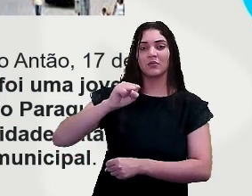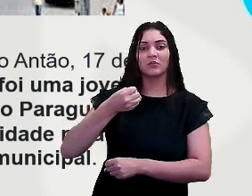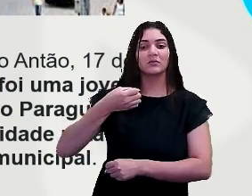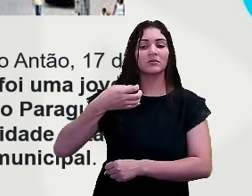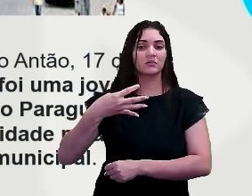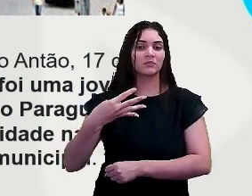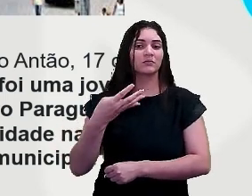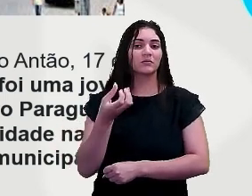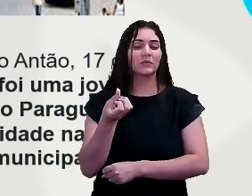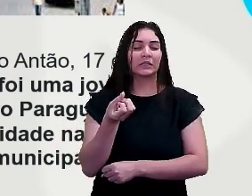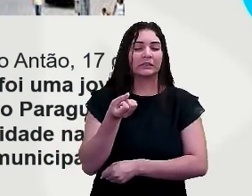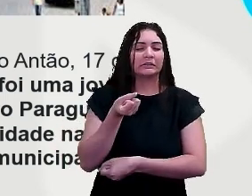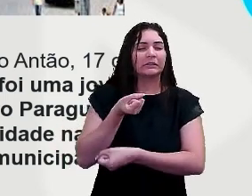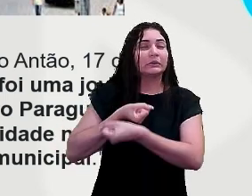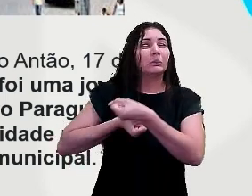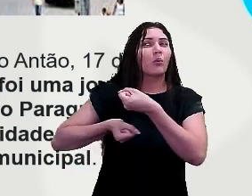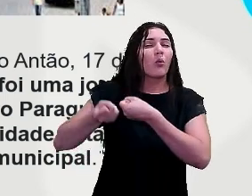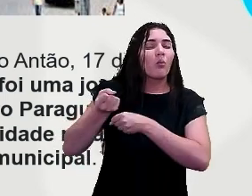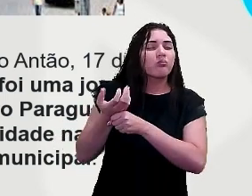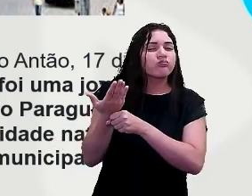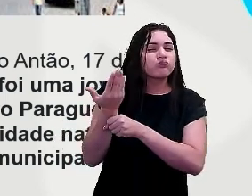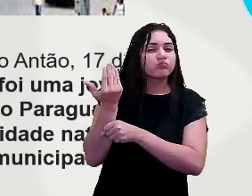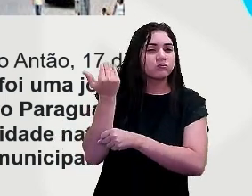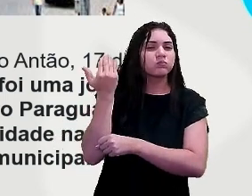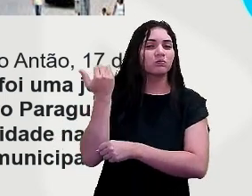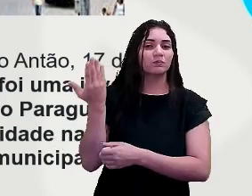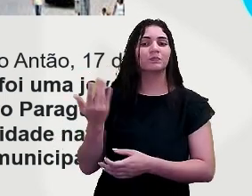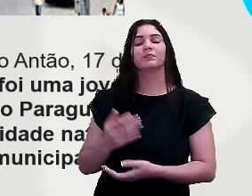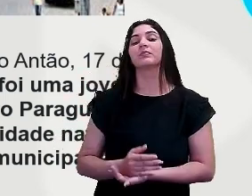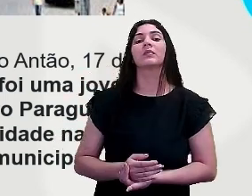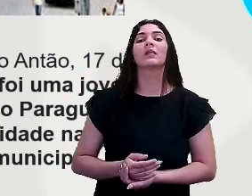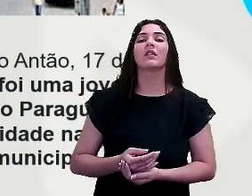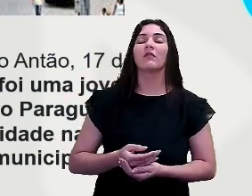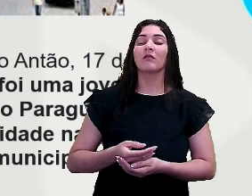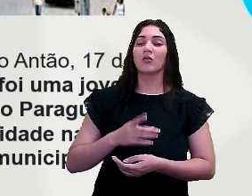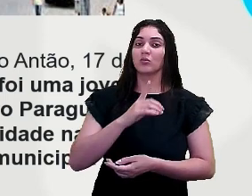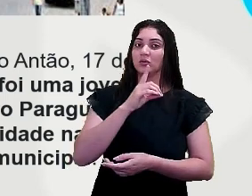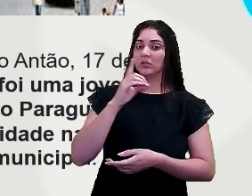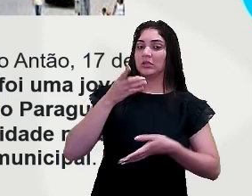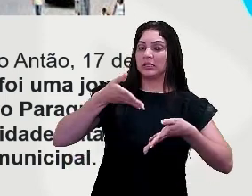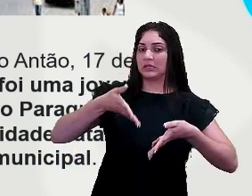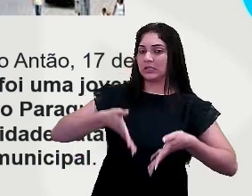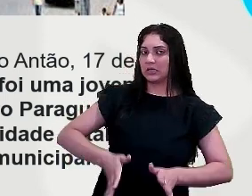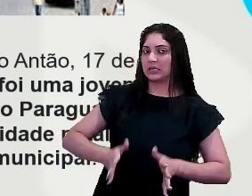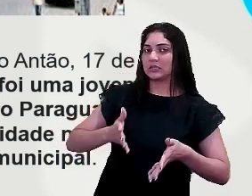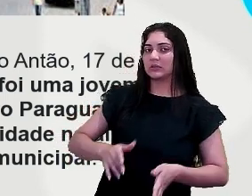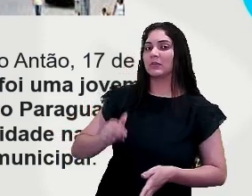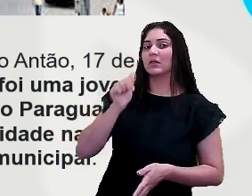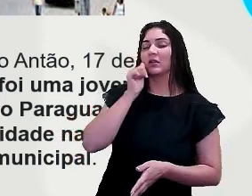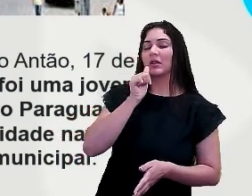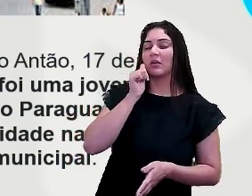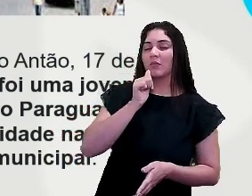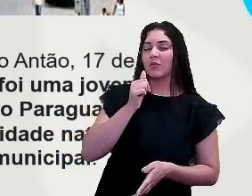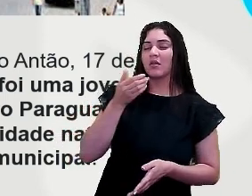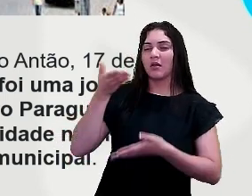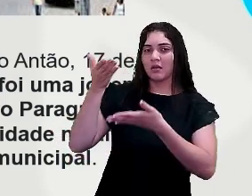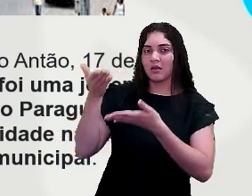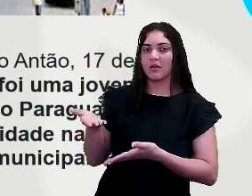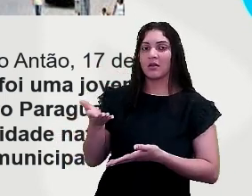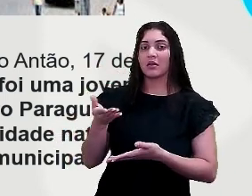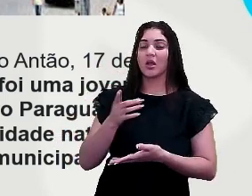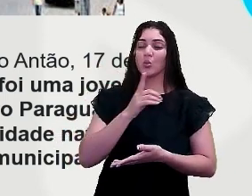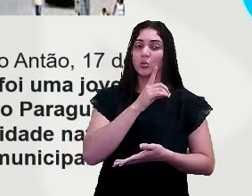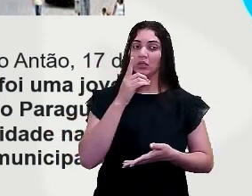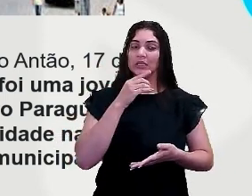1846, muito tempo atrás, não é? E foi a data de nascimento dela e a data da morte dela até então eu